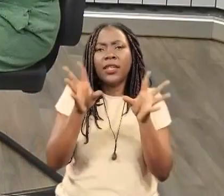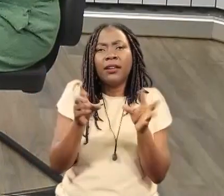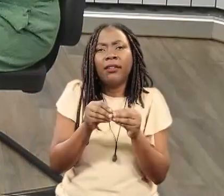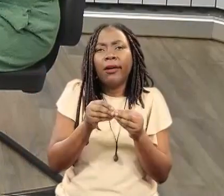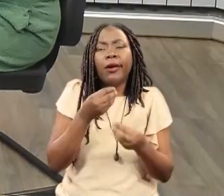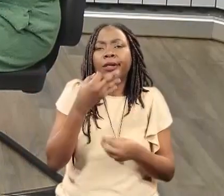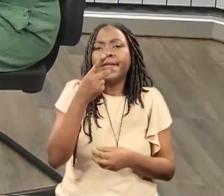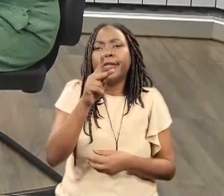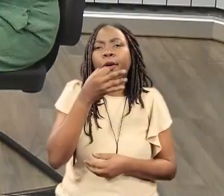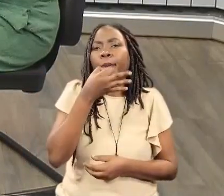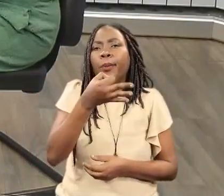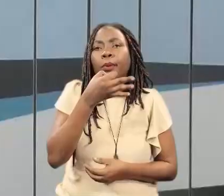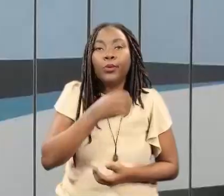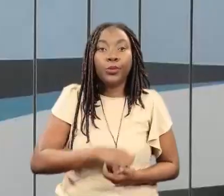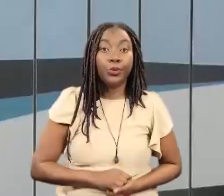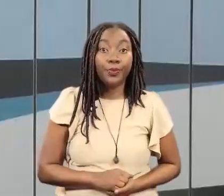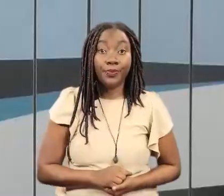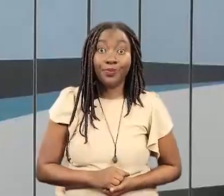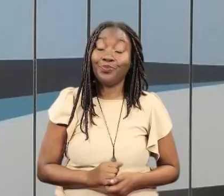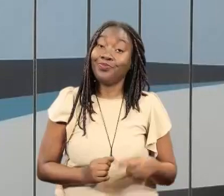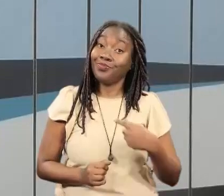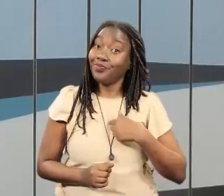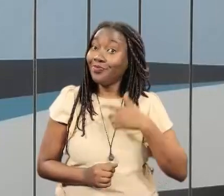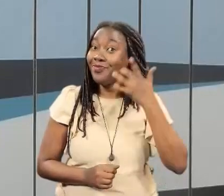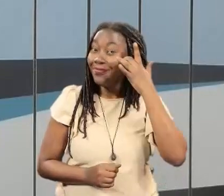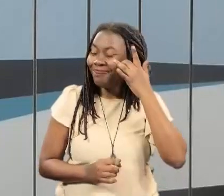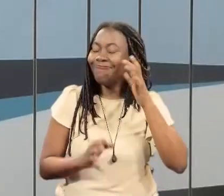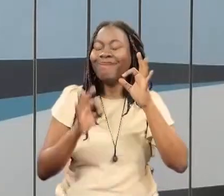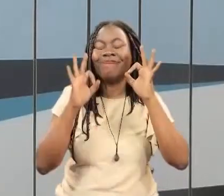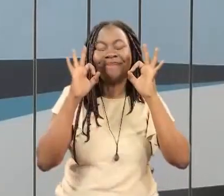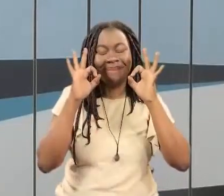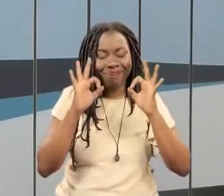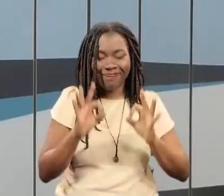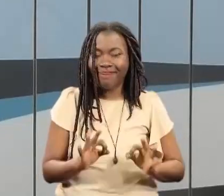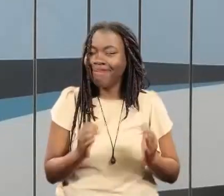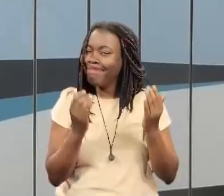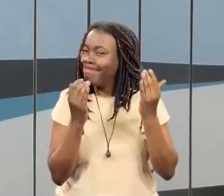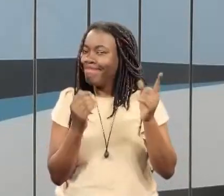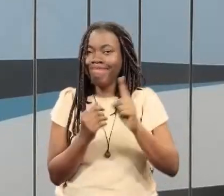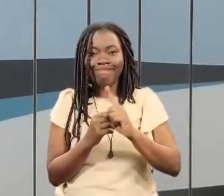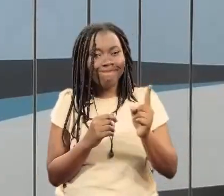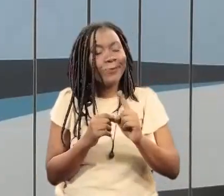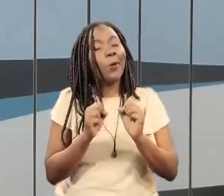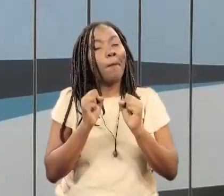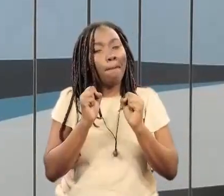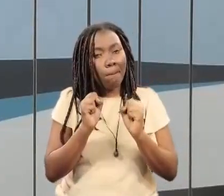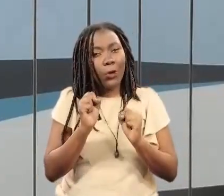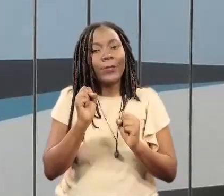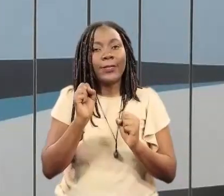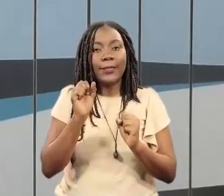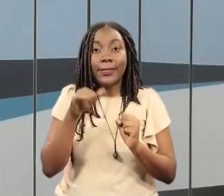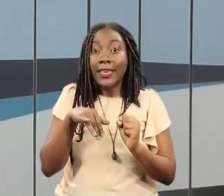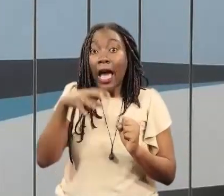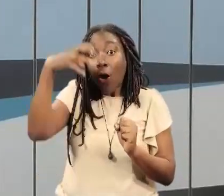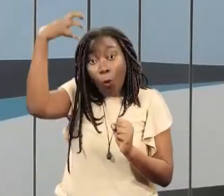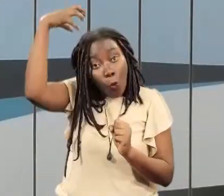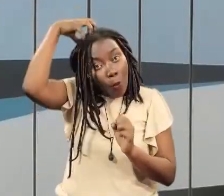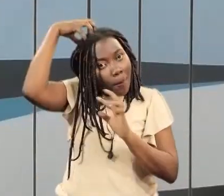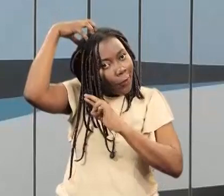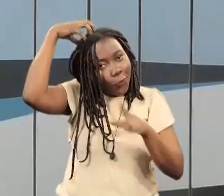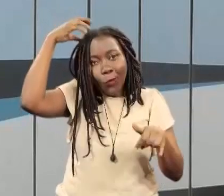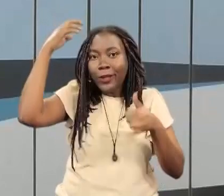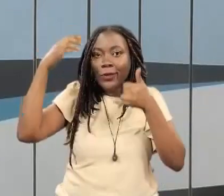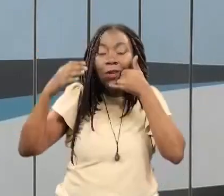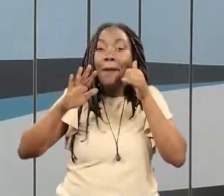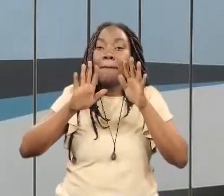de vista sobre isso, Laís? Eu acho que, com certeza, sem dúvida, pode sim. A culpa não é do celular, mas é o uso que